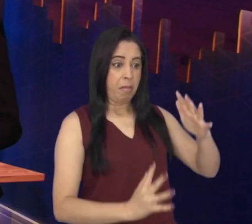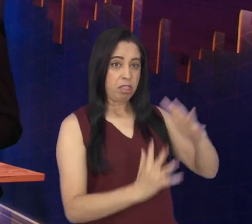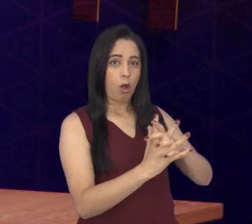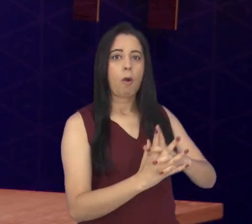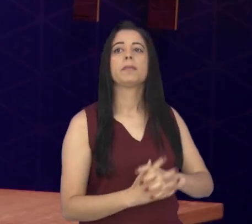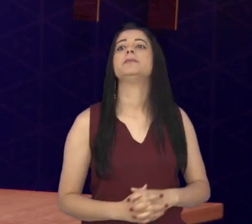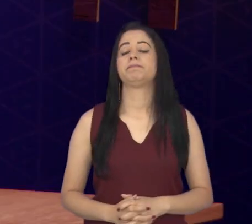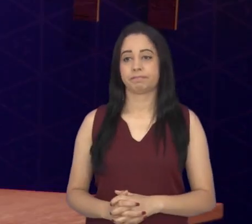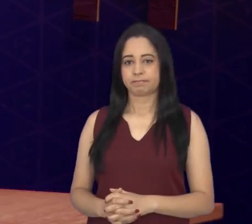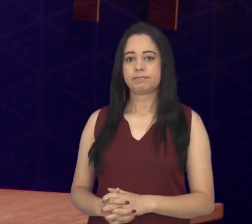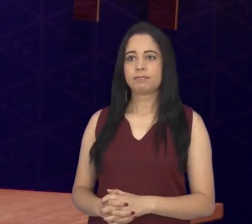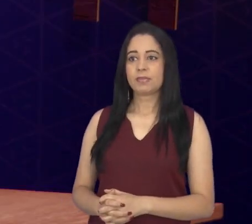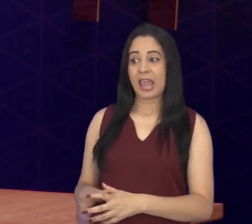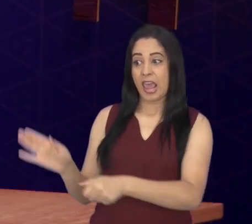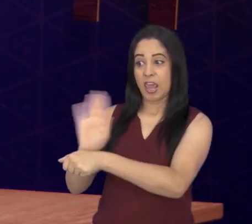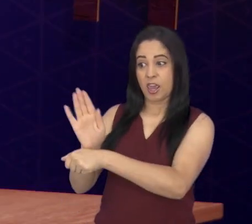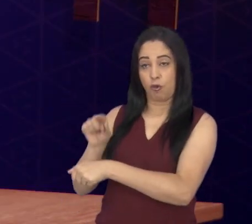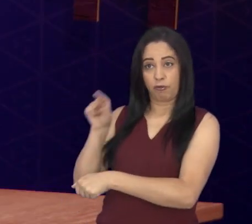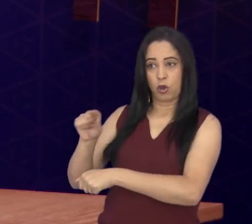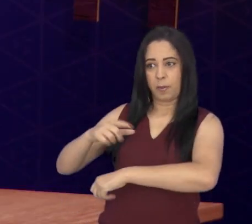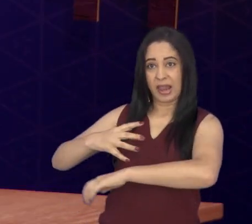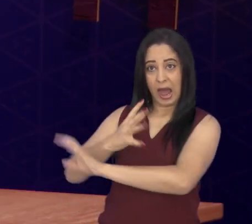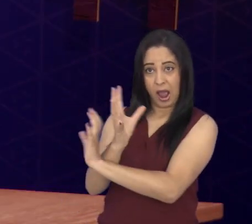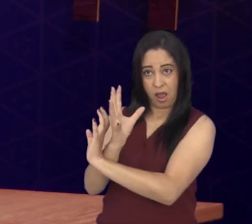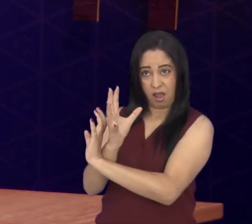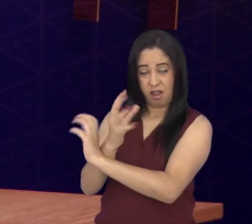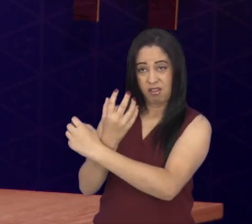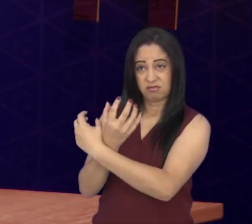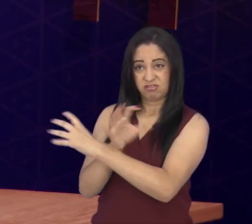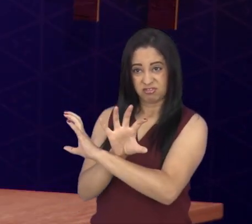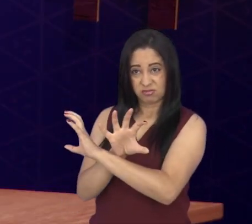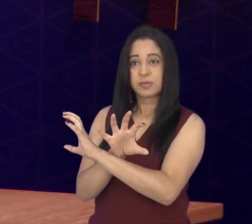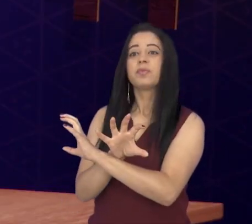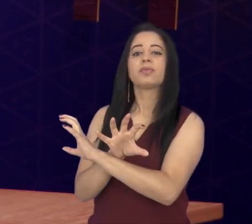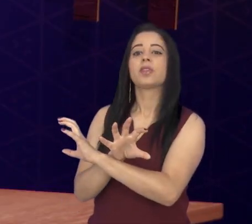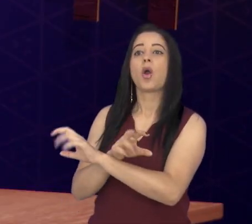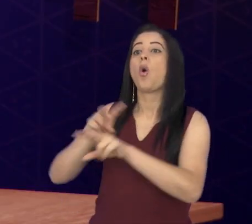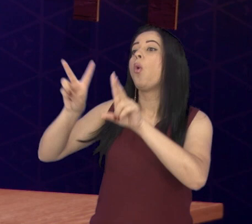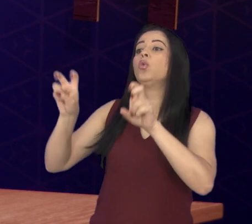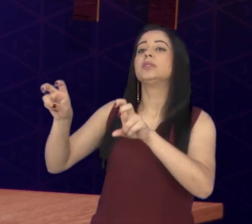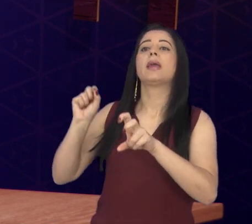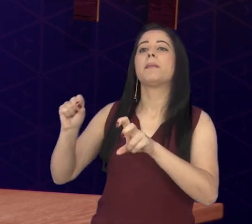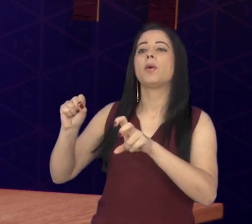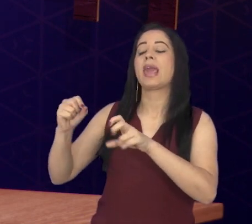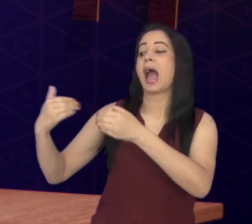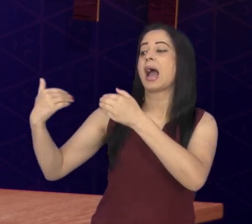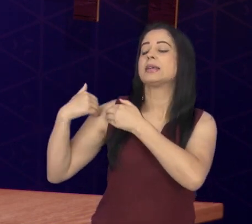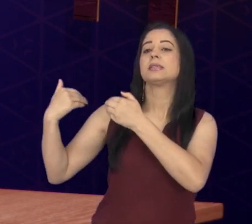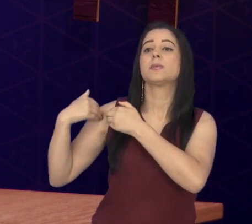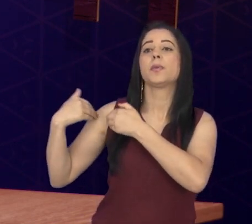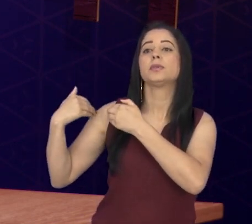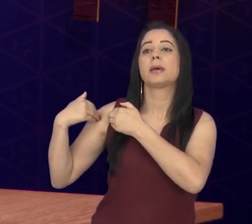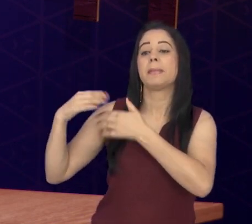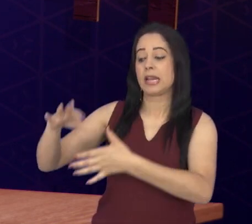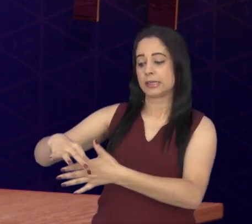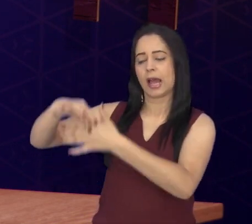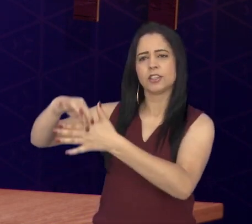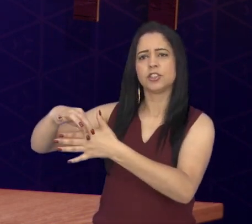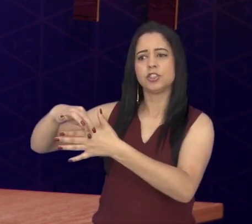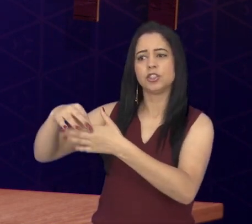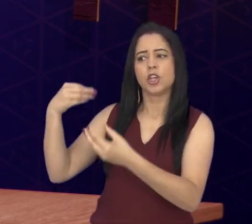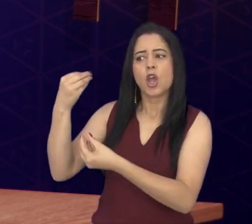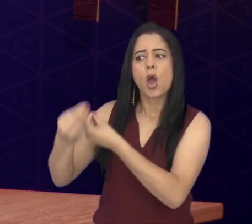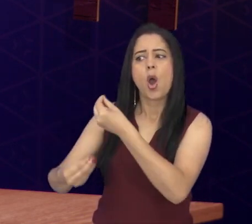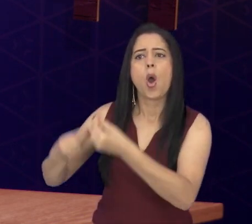E, inclusive, o tema principal do filme do Pantera Negra é justamente sobre as responsabilidades de